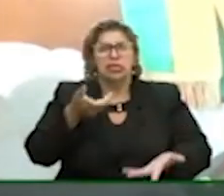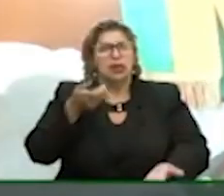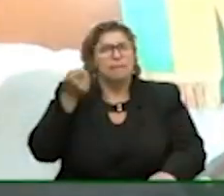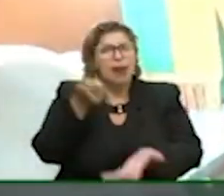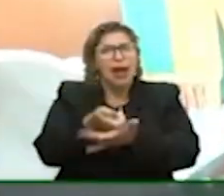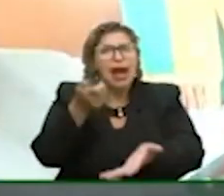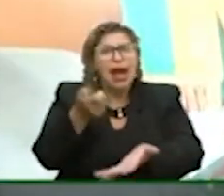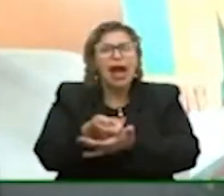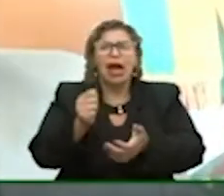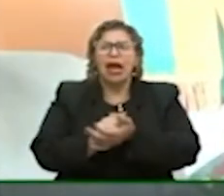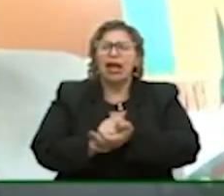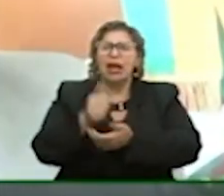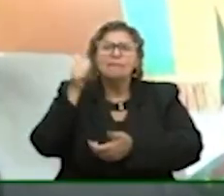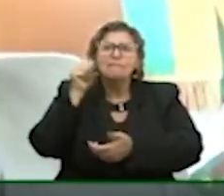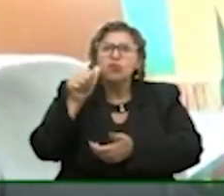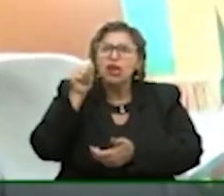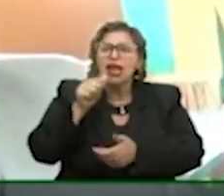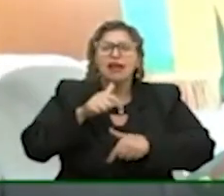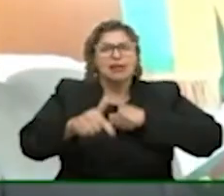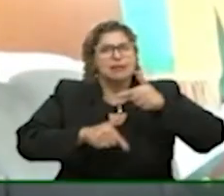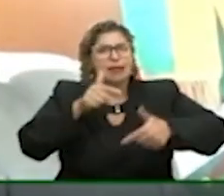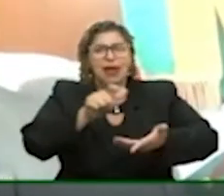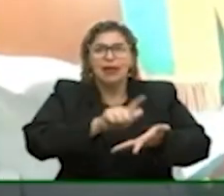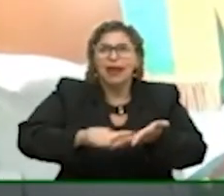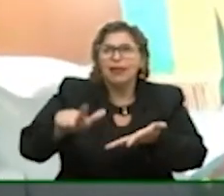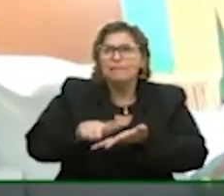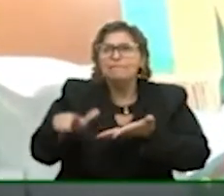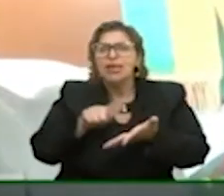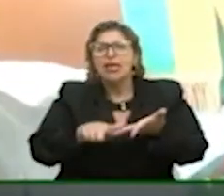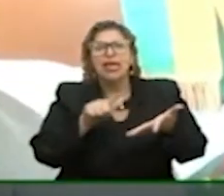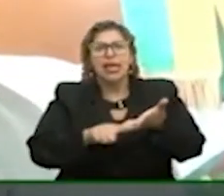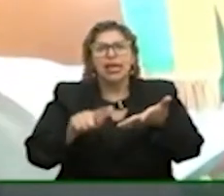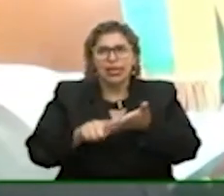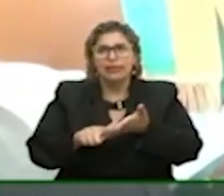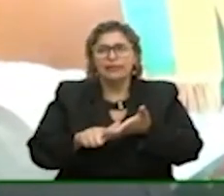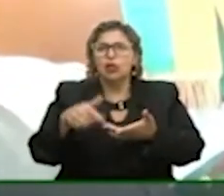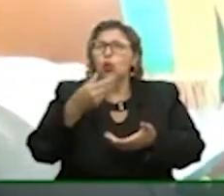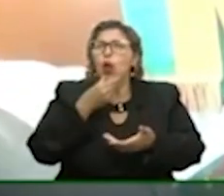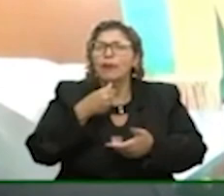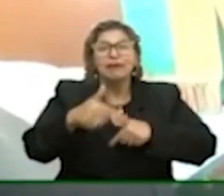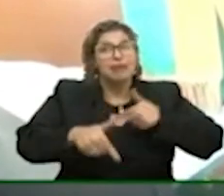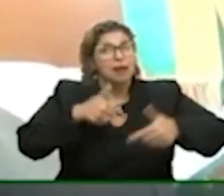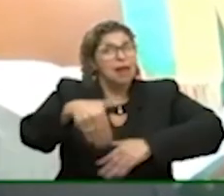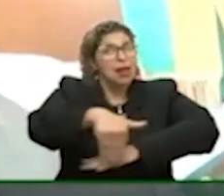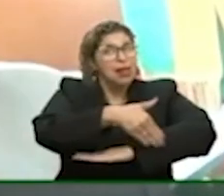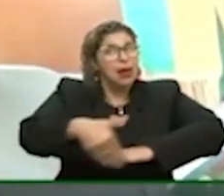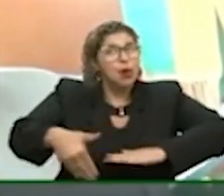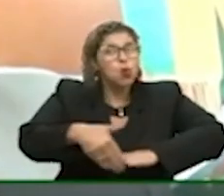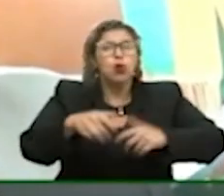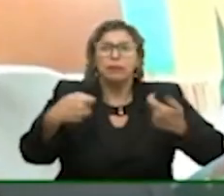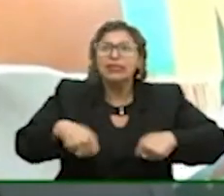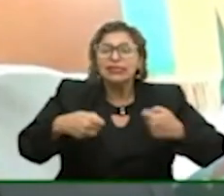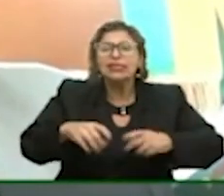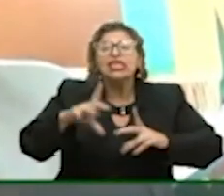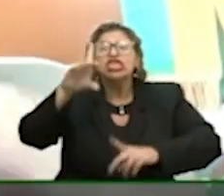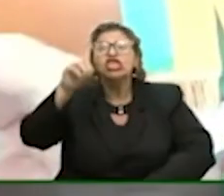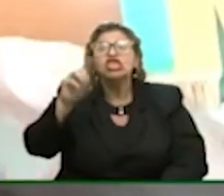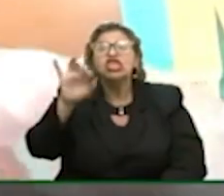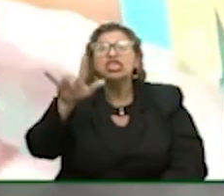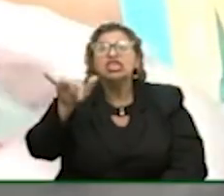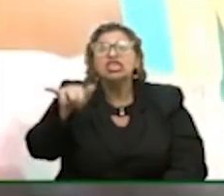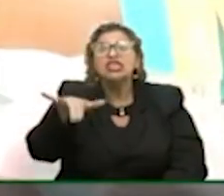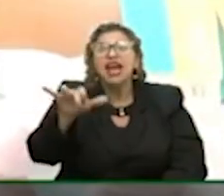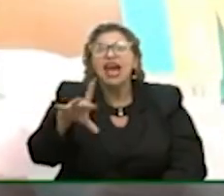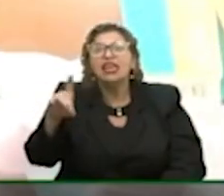do ambulante, de um cidadão que precisa de dignidade e respeito. E, principalmente, eu quero